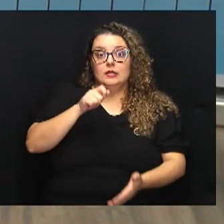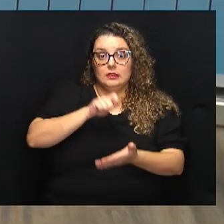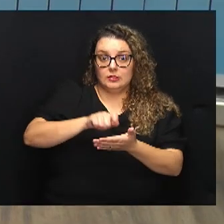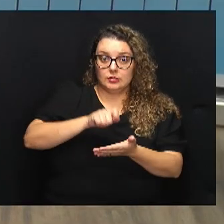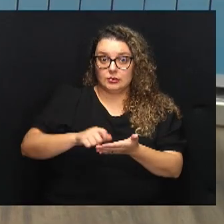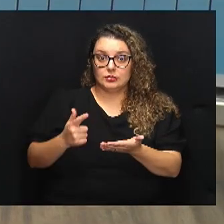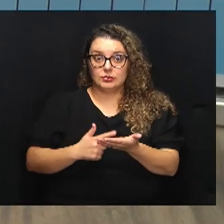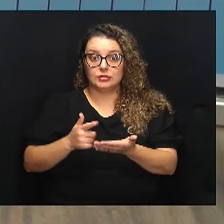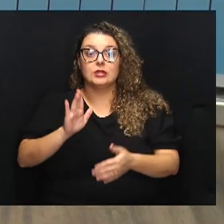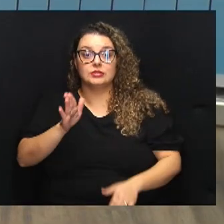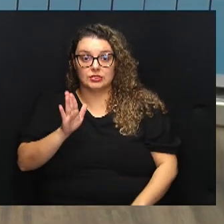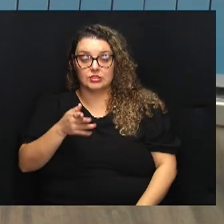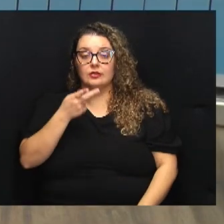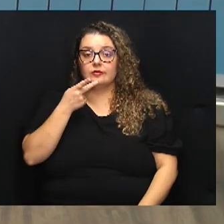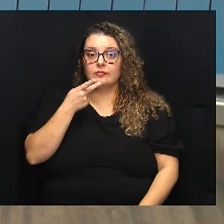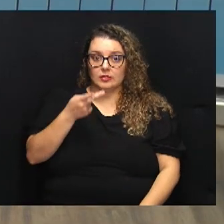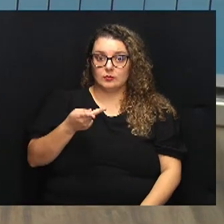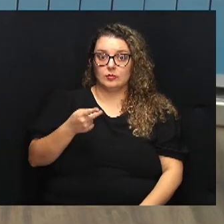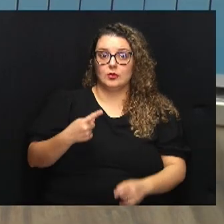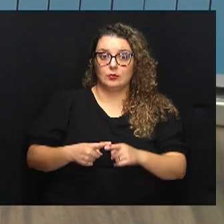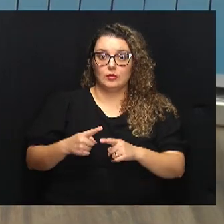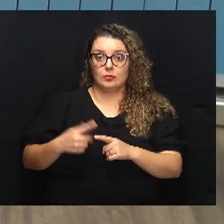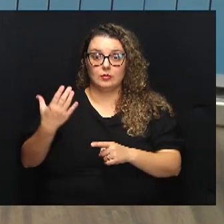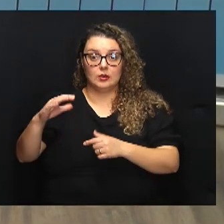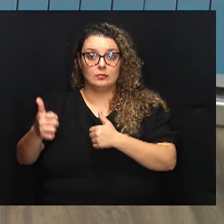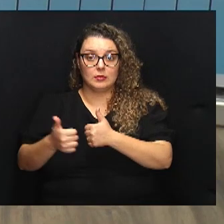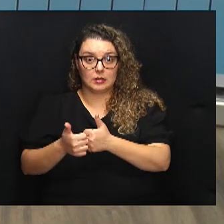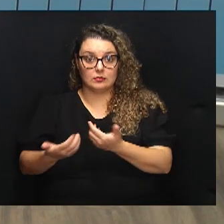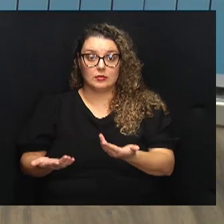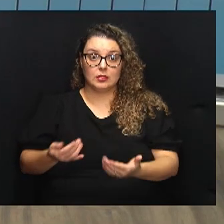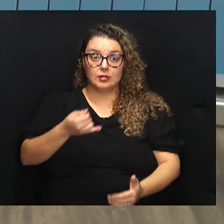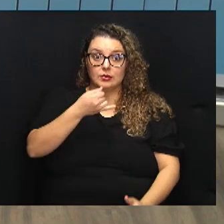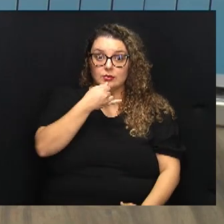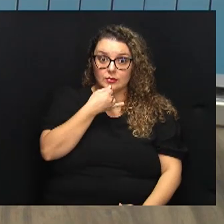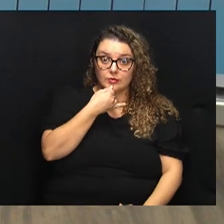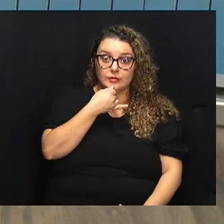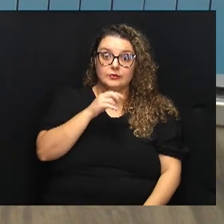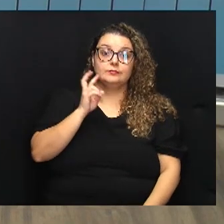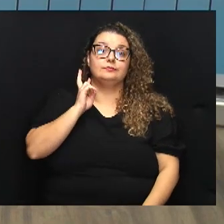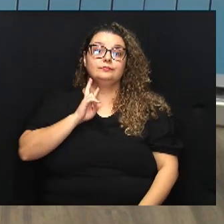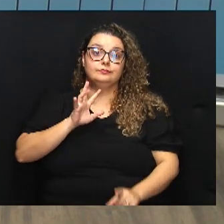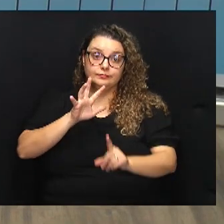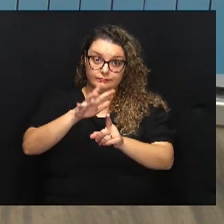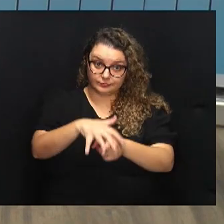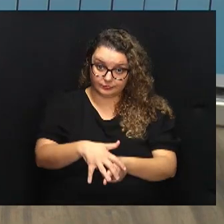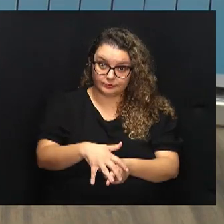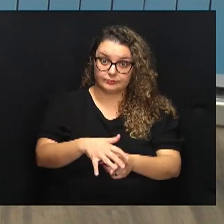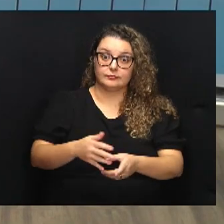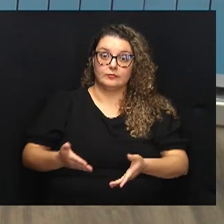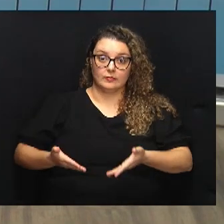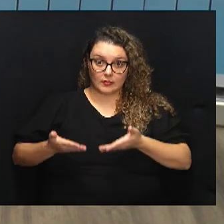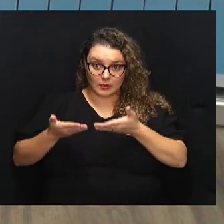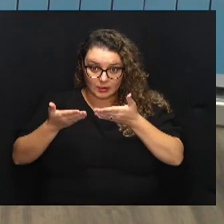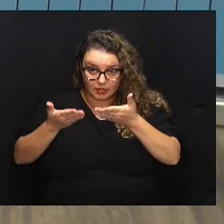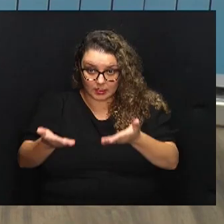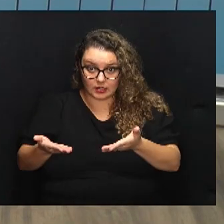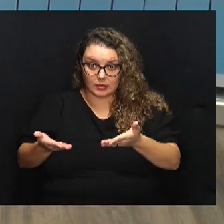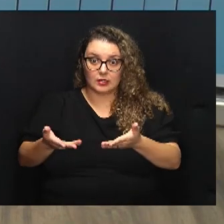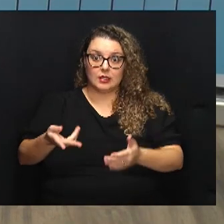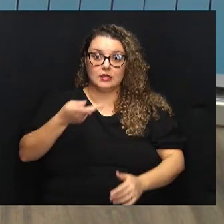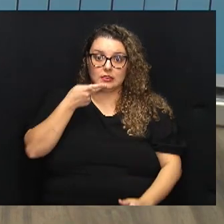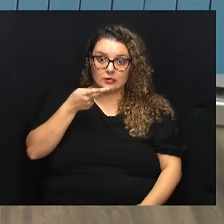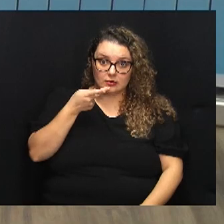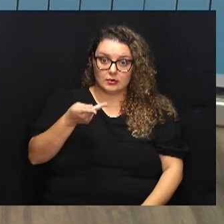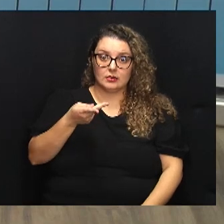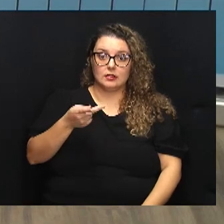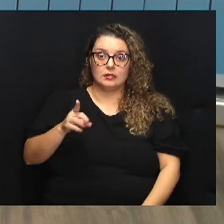nós vamos abordar, porque o lançamento está próximo. Infelizmente foi vítima de bullying, a gente vai trazer também este relato da Daniela, que